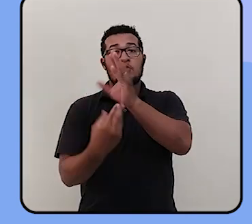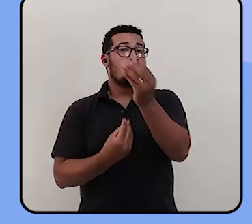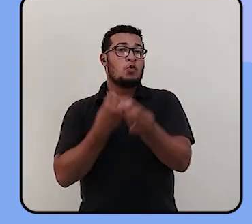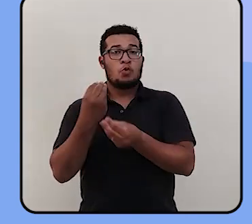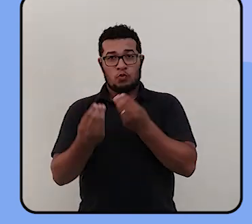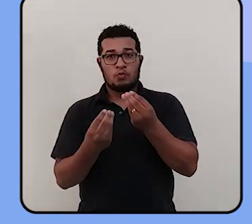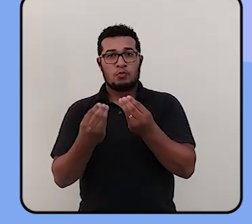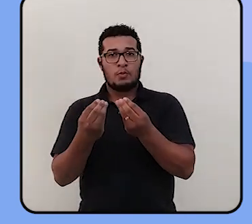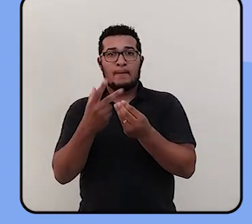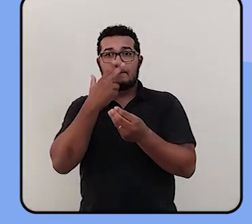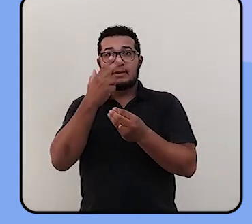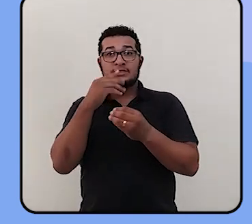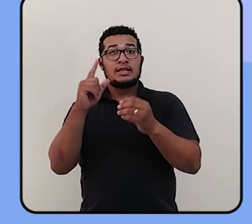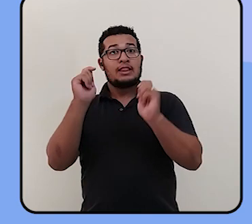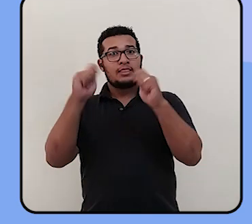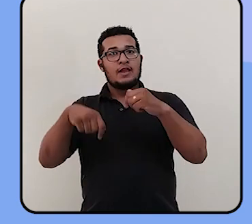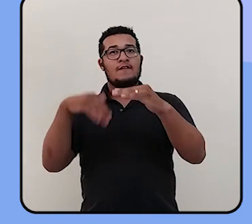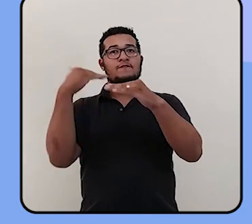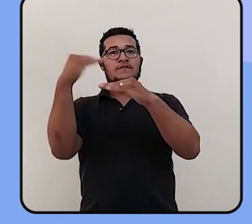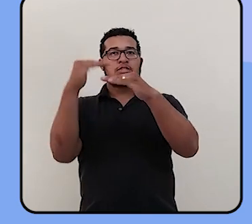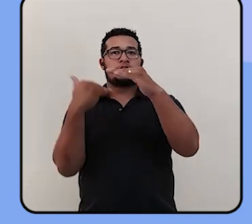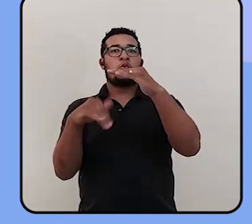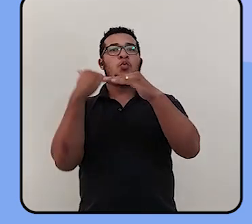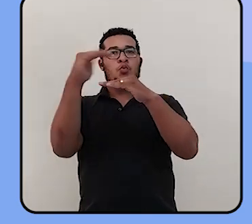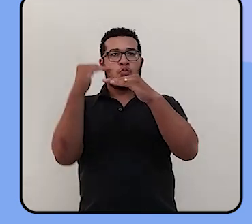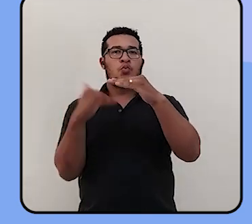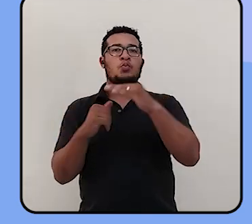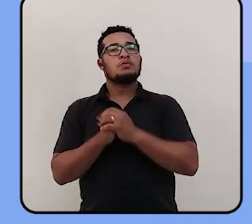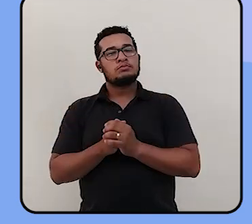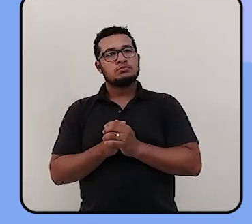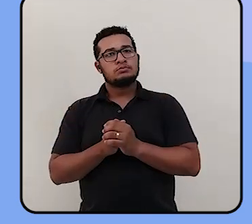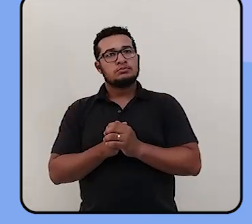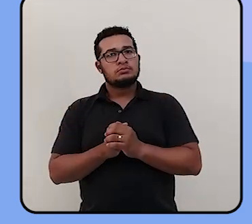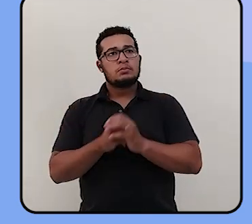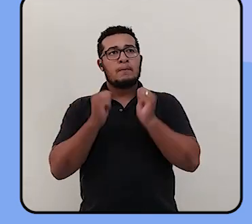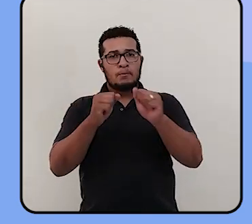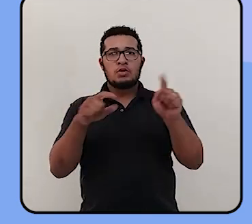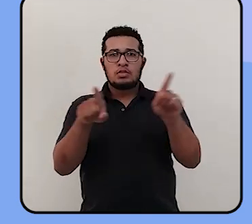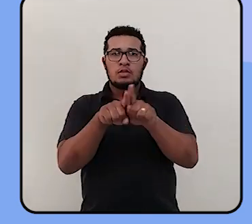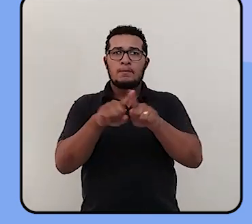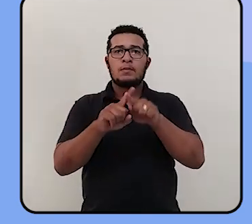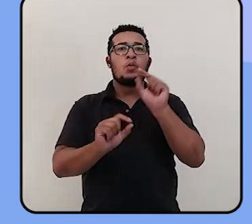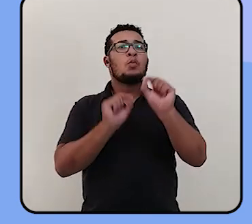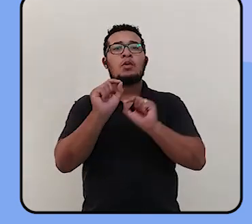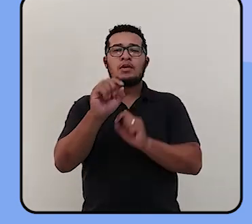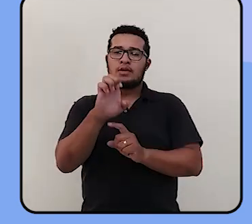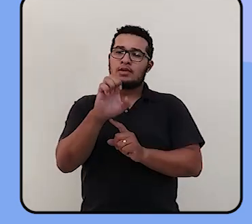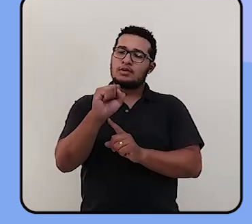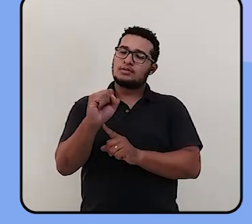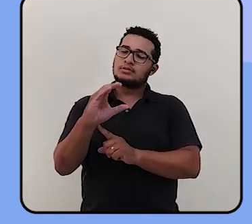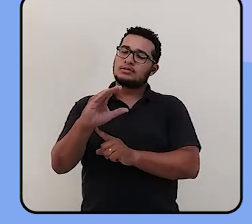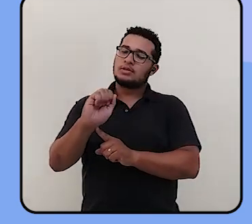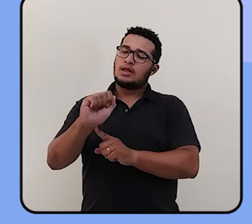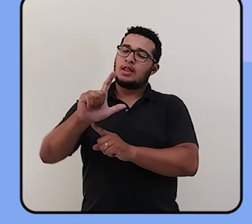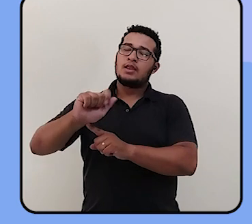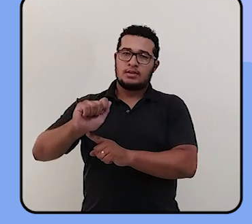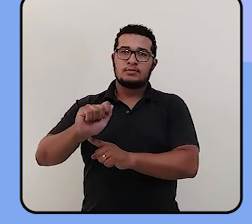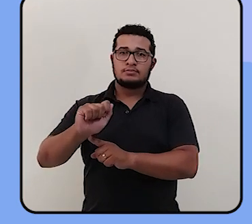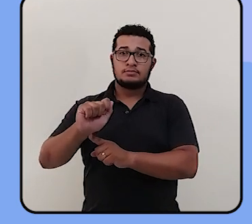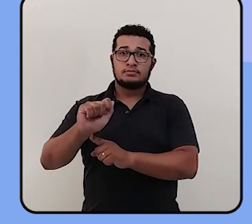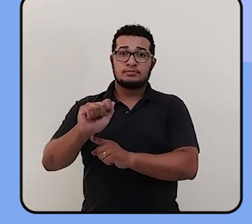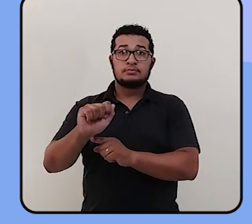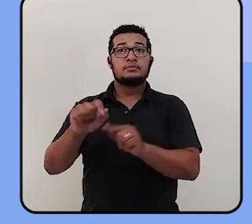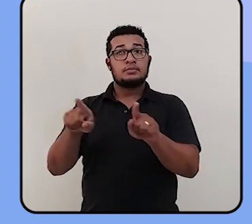uma razão na forma fracionária. Pode também representar na forma de escala, a